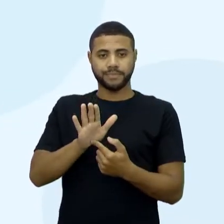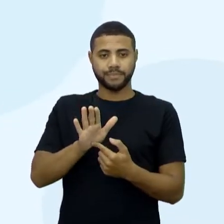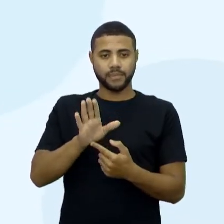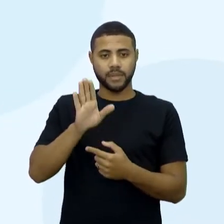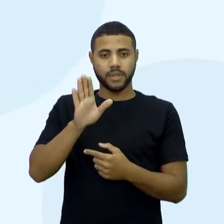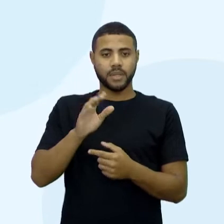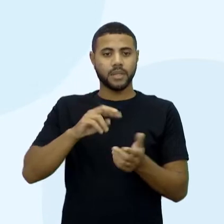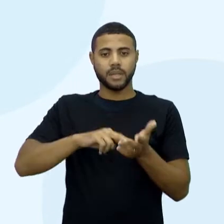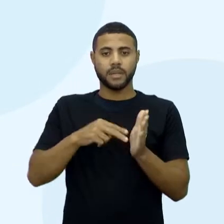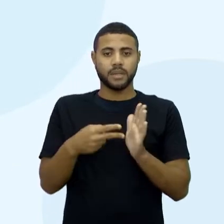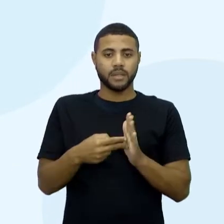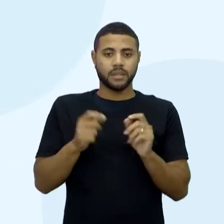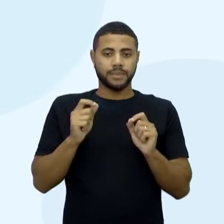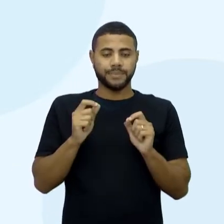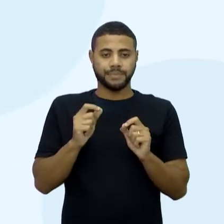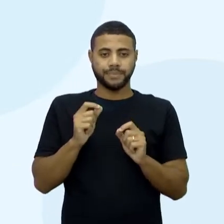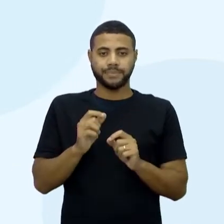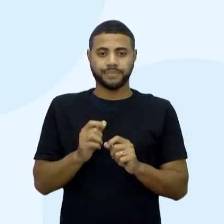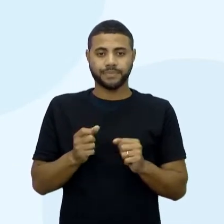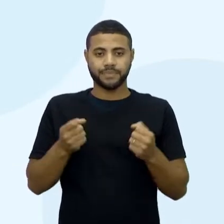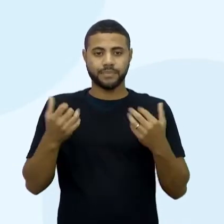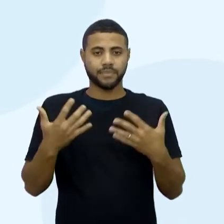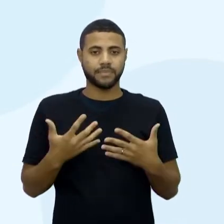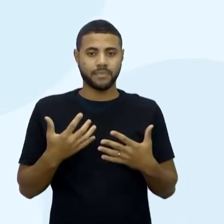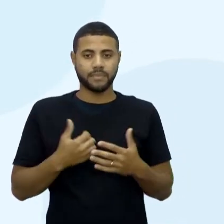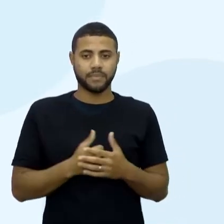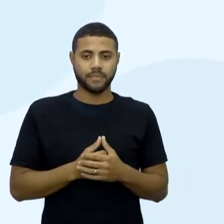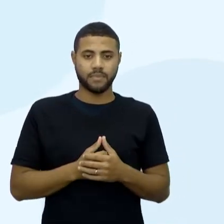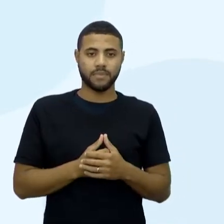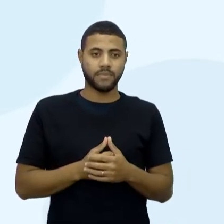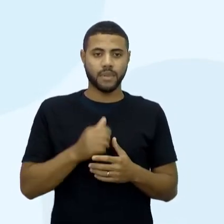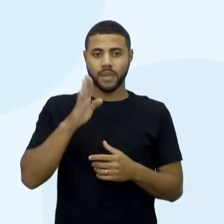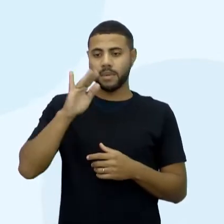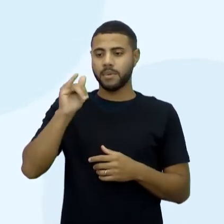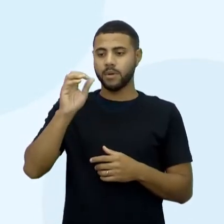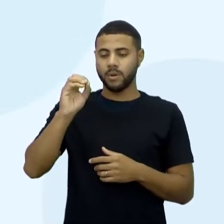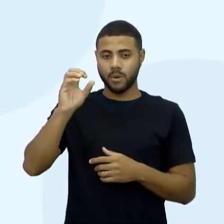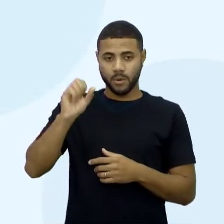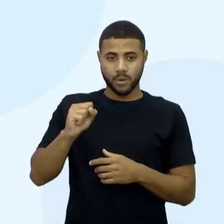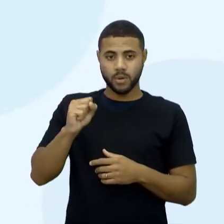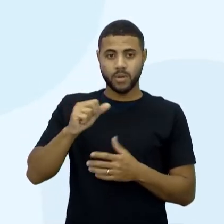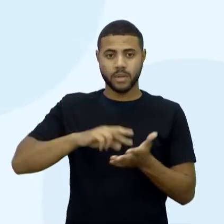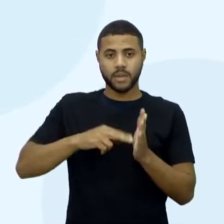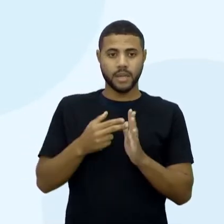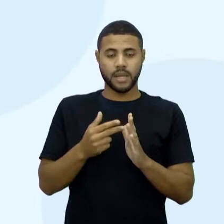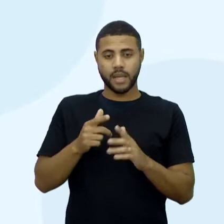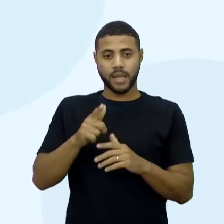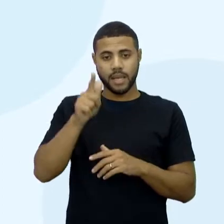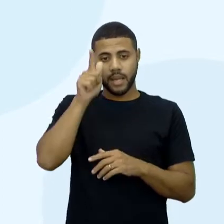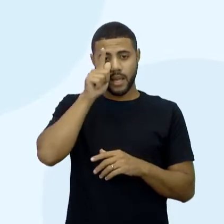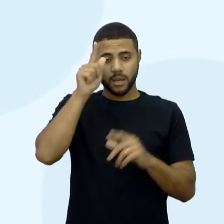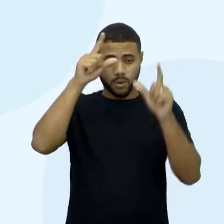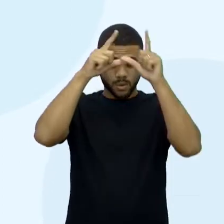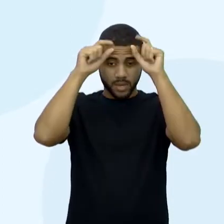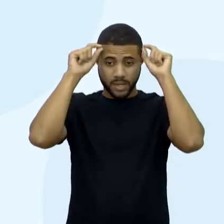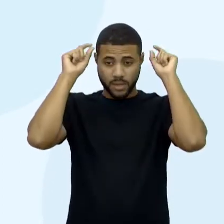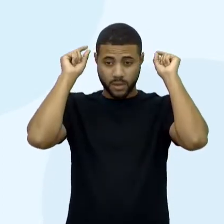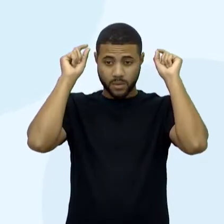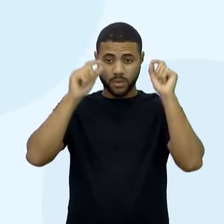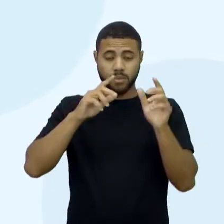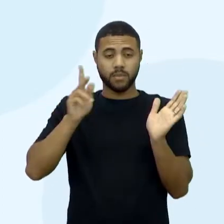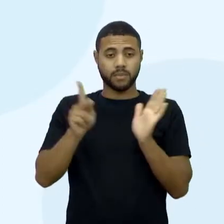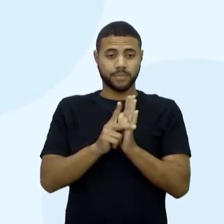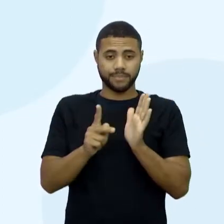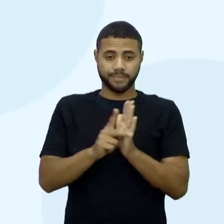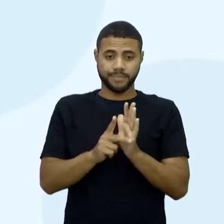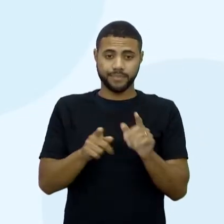termo bioética, o seu primeiro radical, o radical bios, vem do grego, assim como o último radical também ética vem